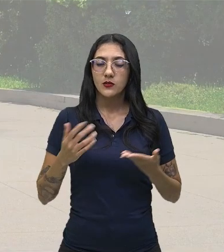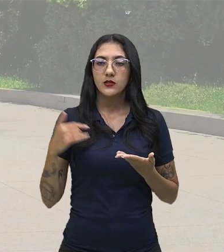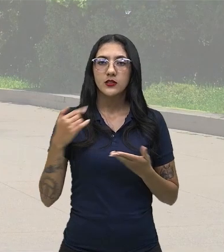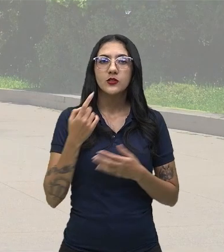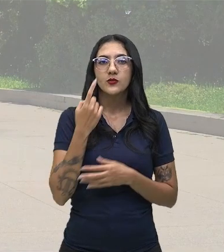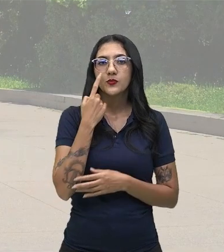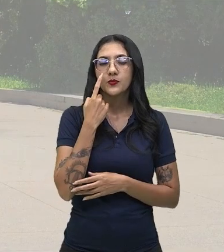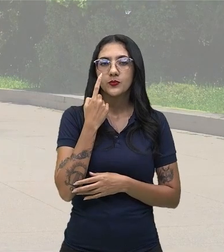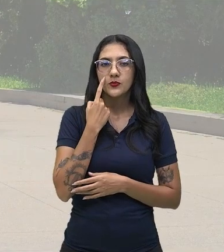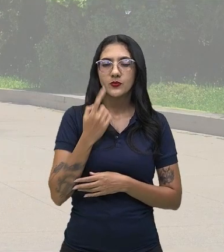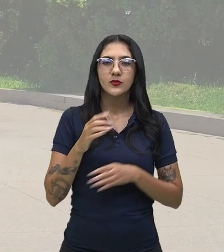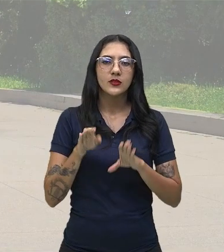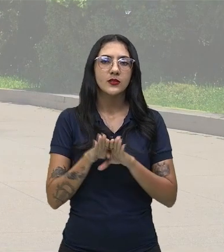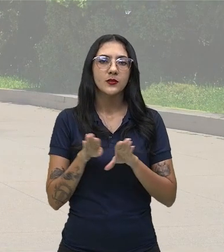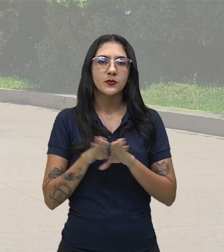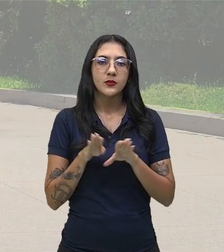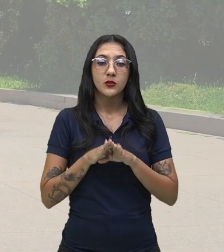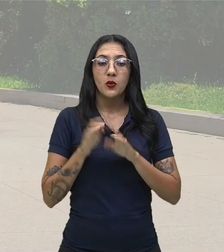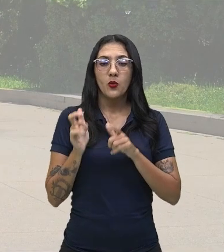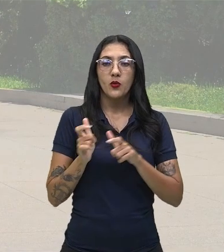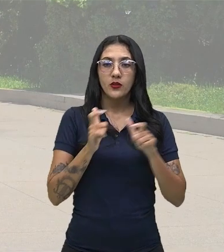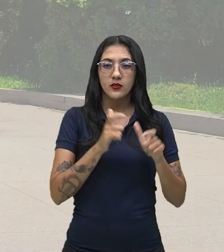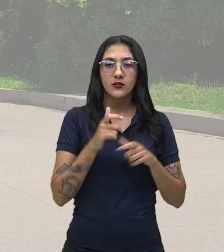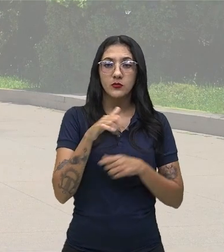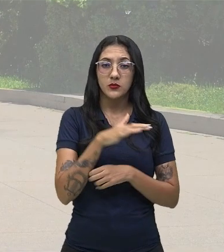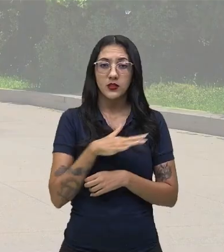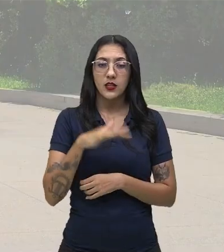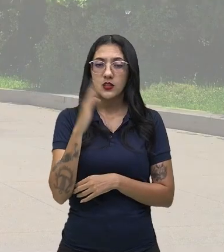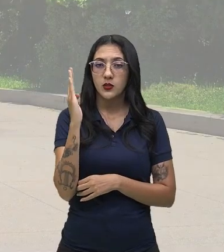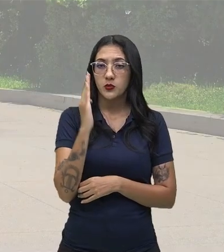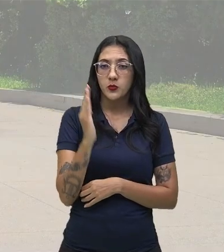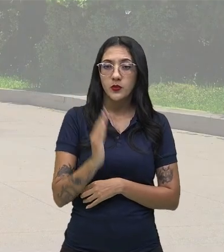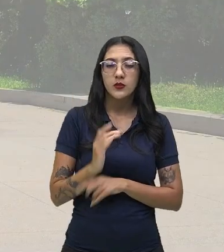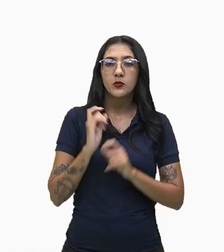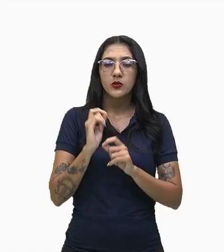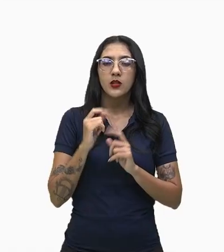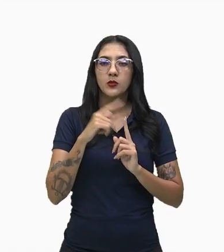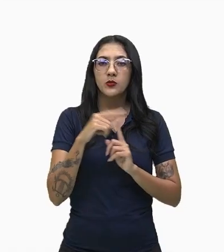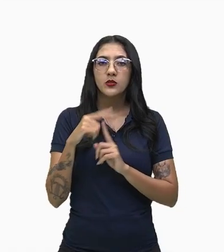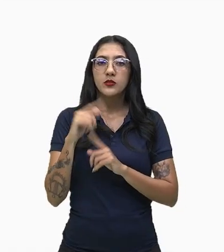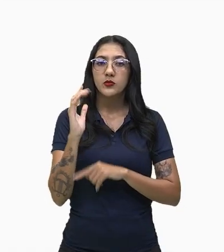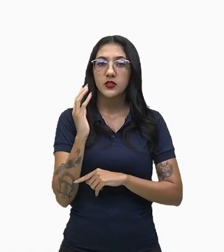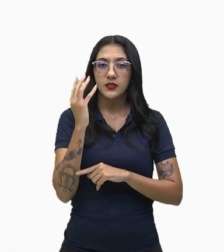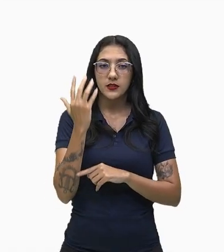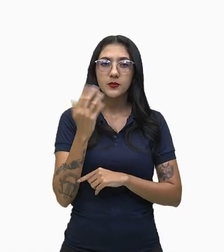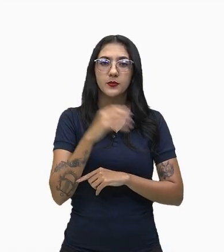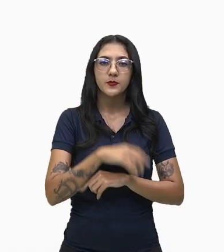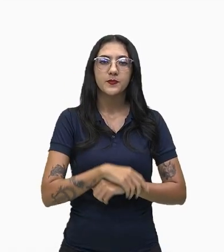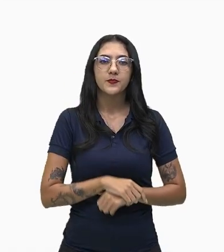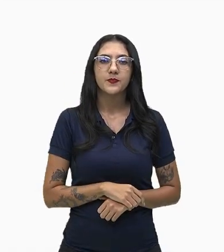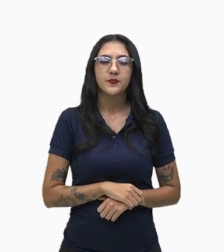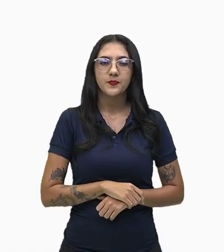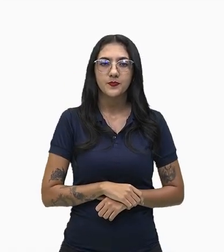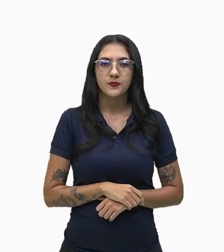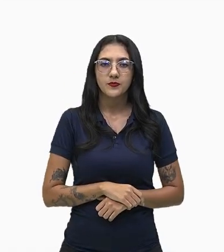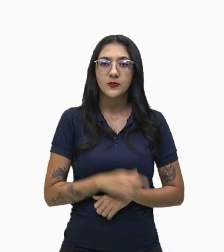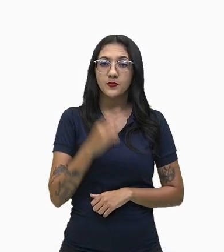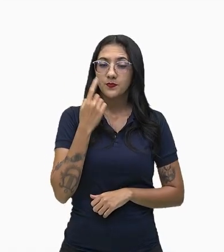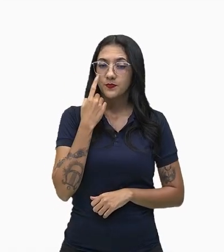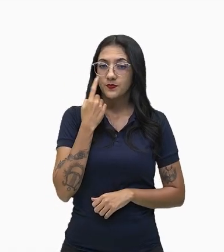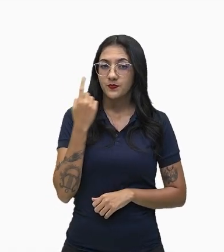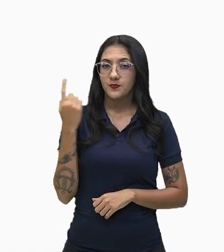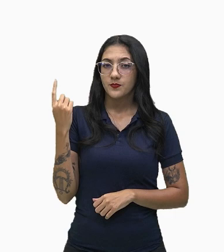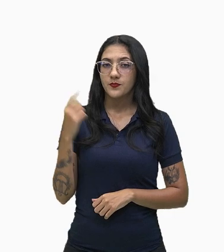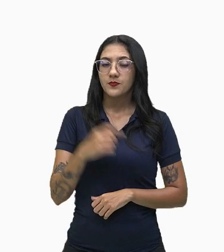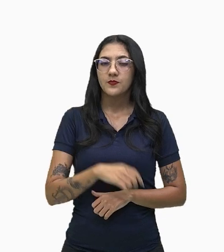localização do território brasileiro quanto às zonas térmicas da Terra. Então, vamos verificar aí no nosso texto